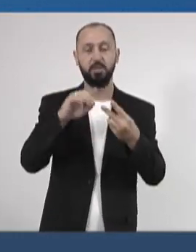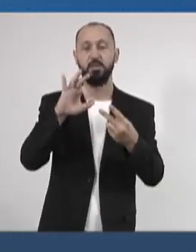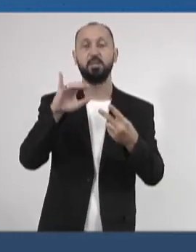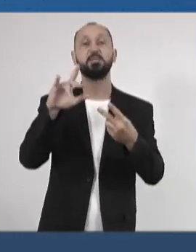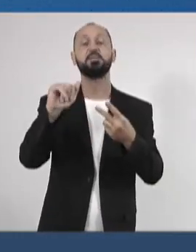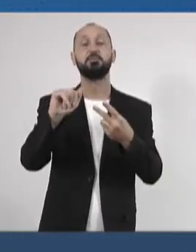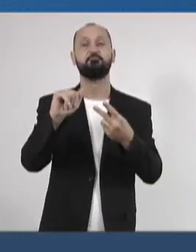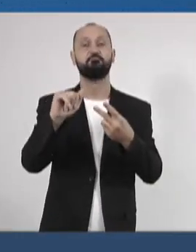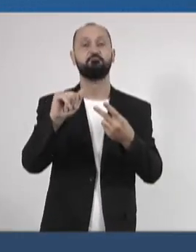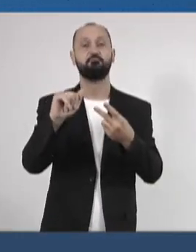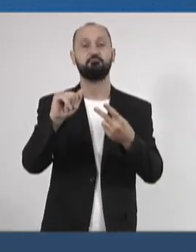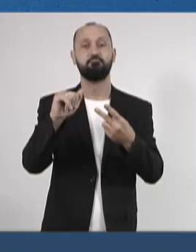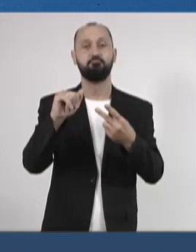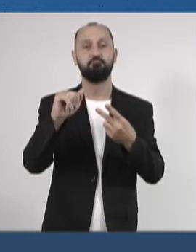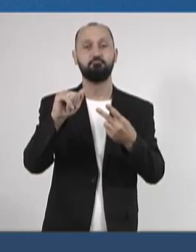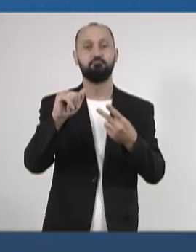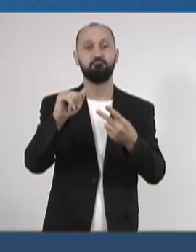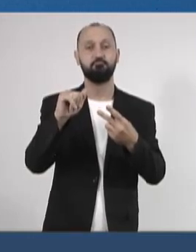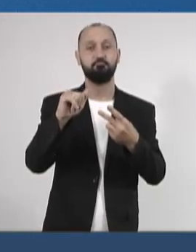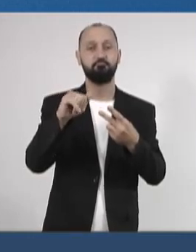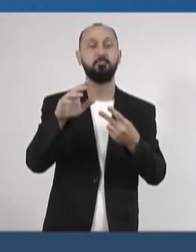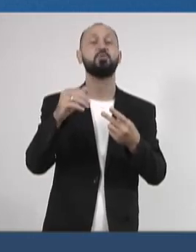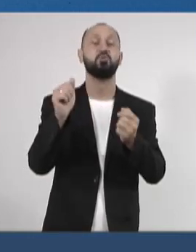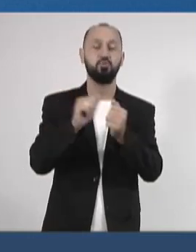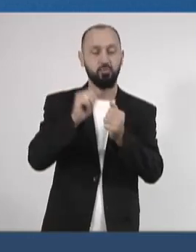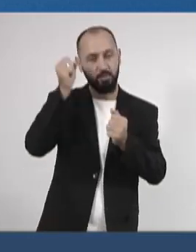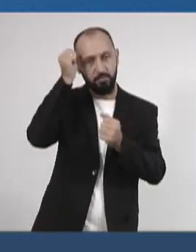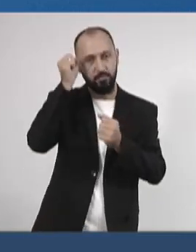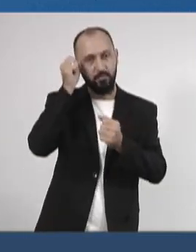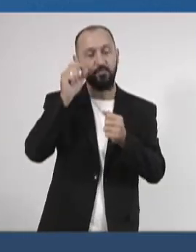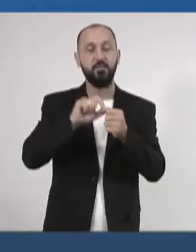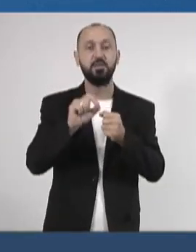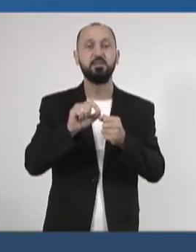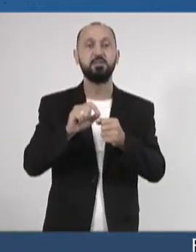Cida, mais a ministra Simone Tebet, é fazer com que